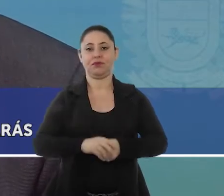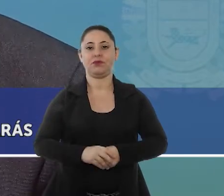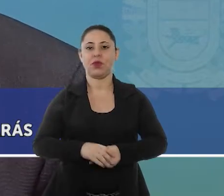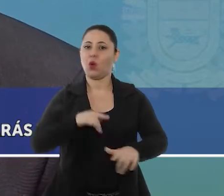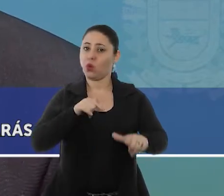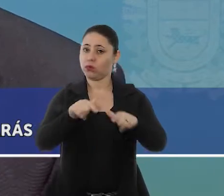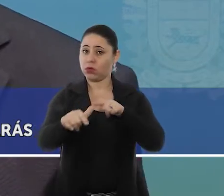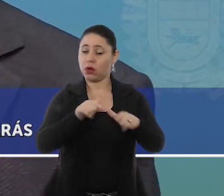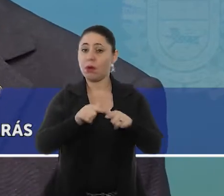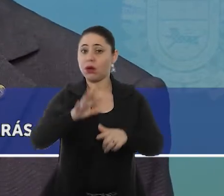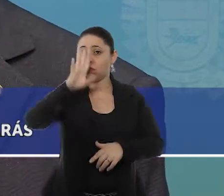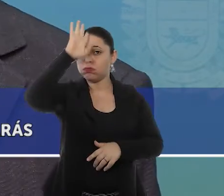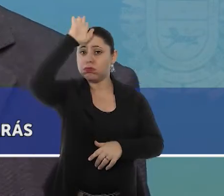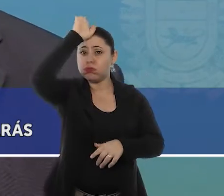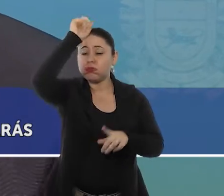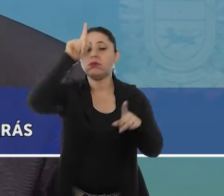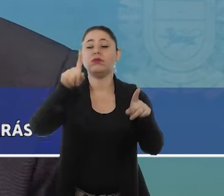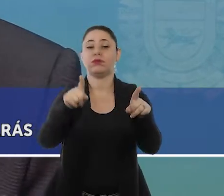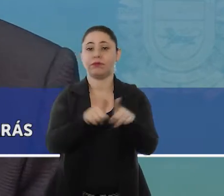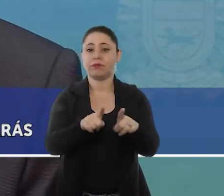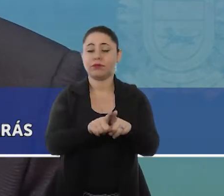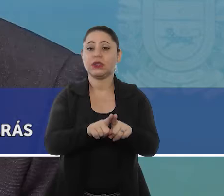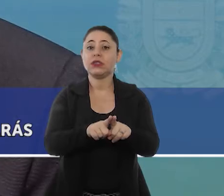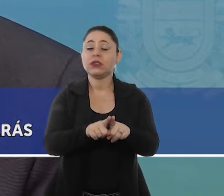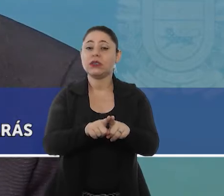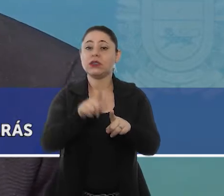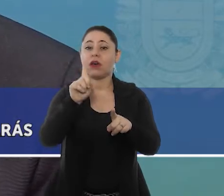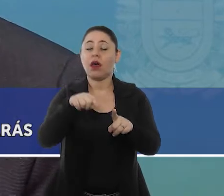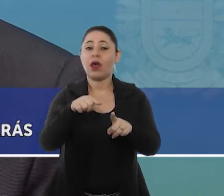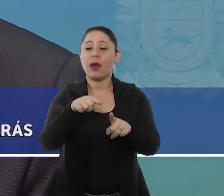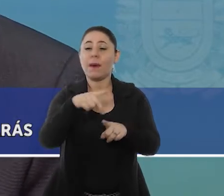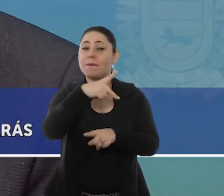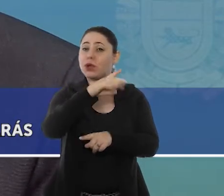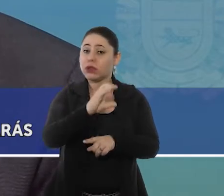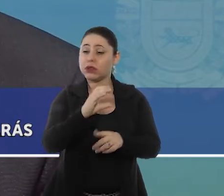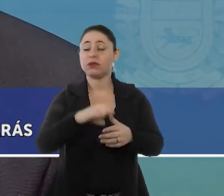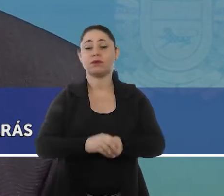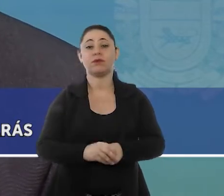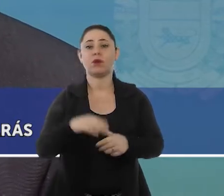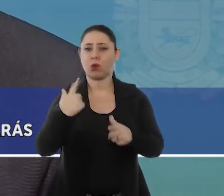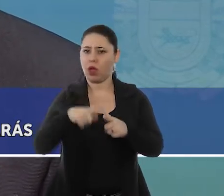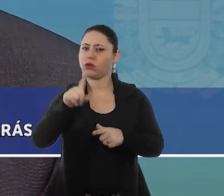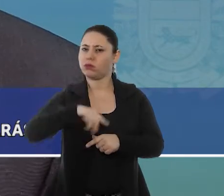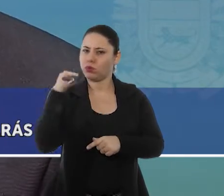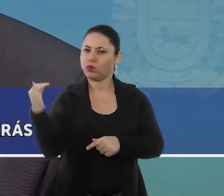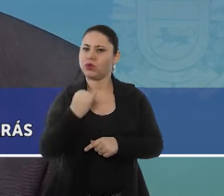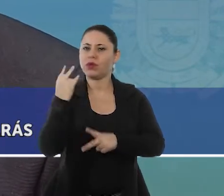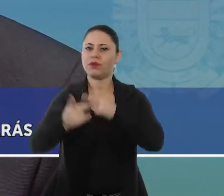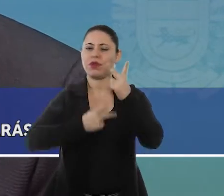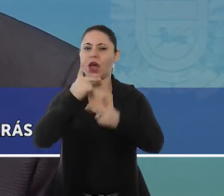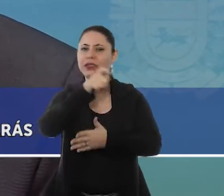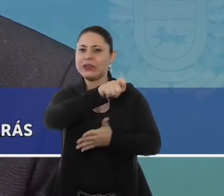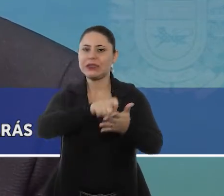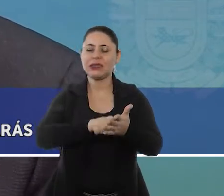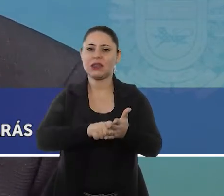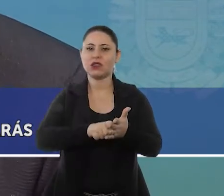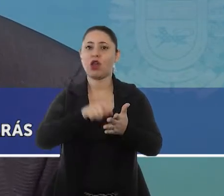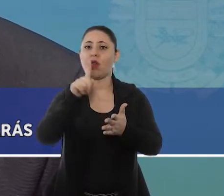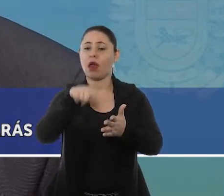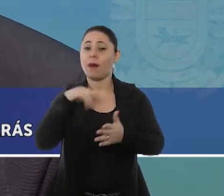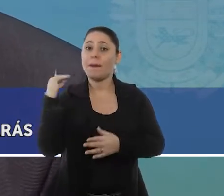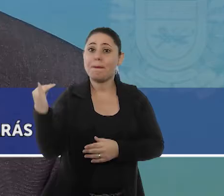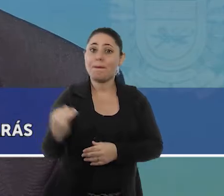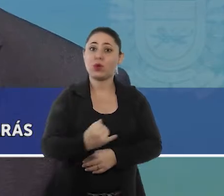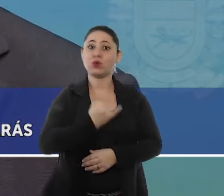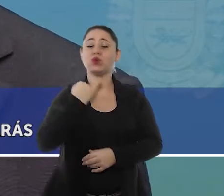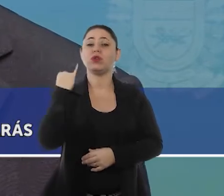delegacia, os serviços dos bombeiros e também da Polícia Civil. É importante dizer que essas